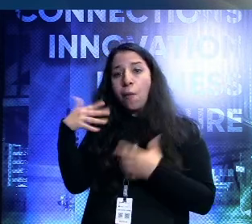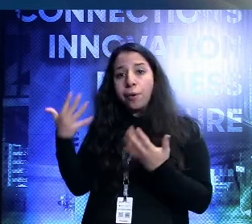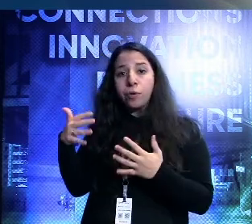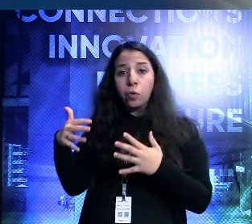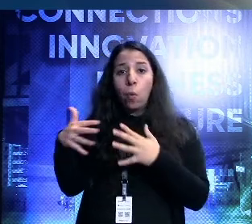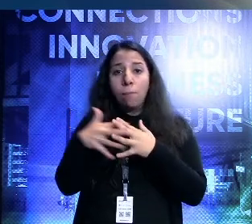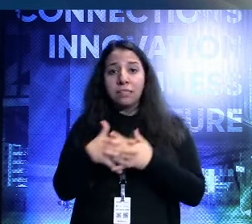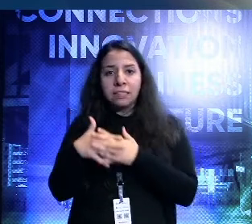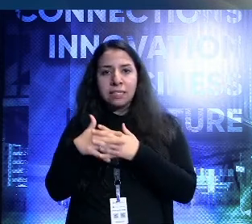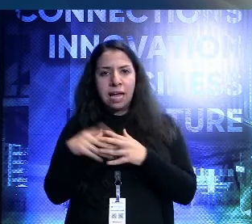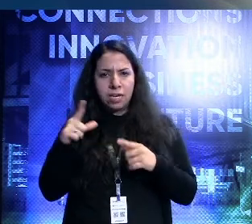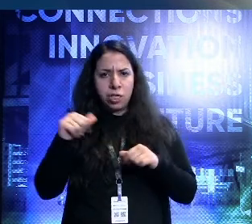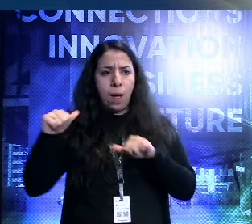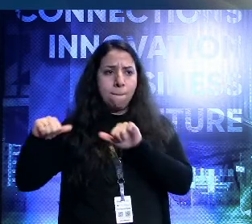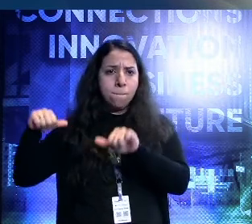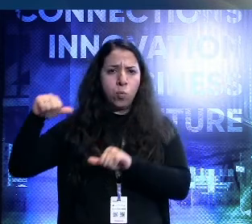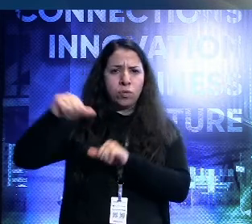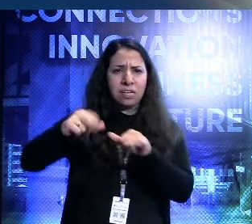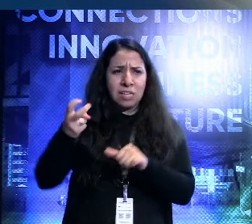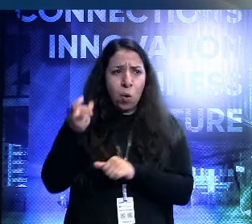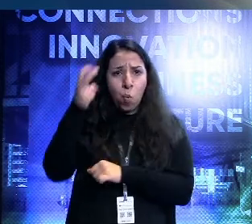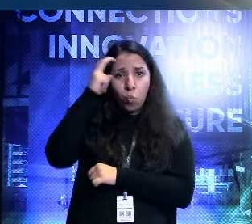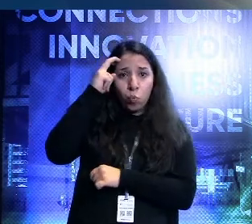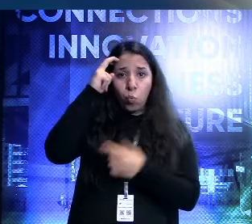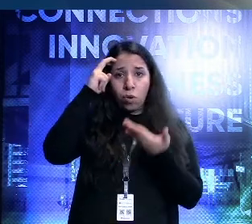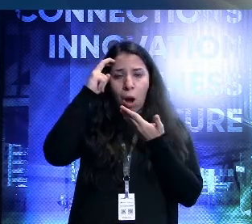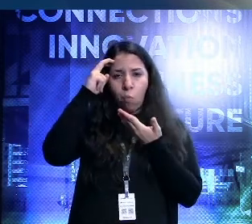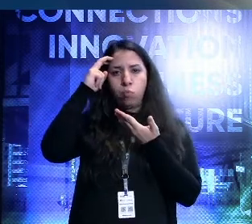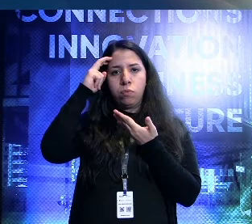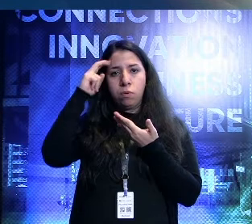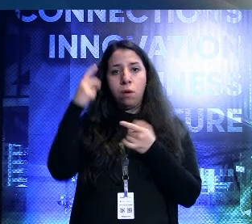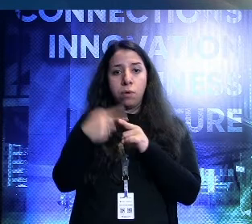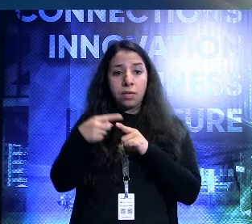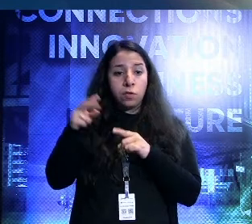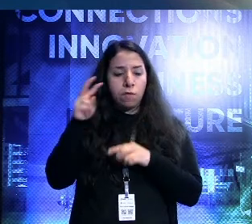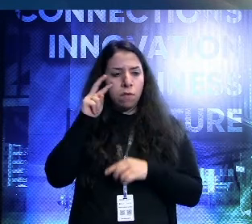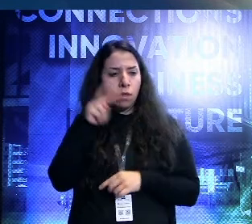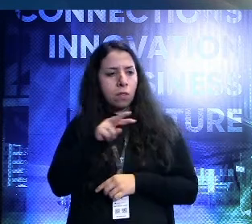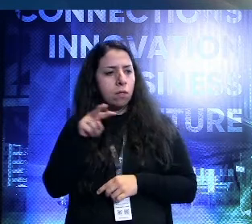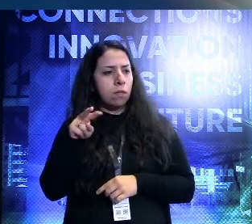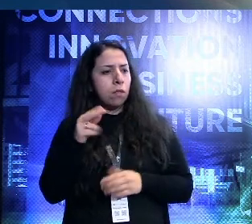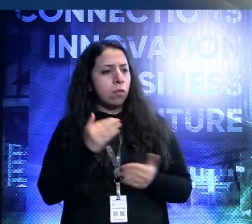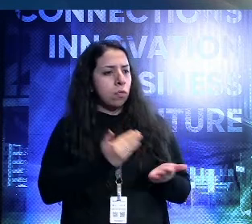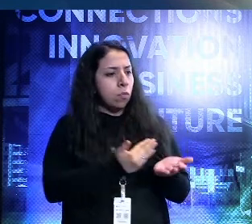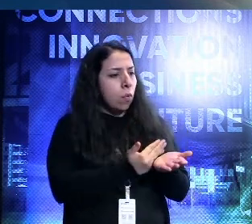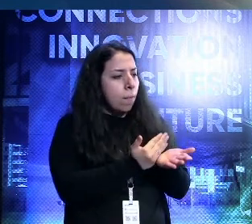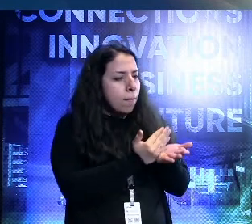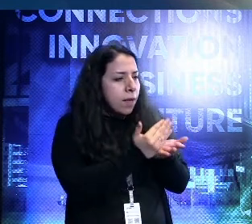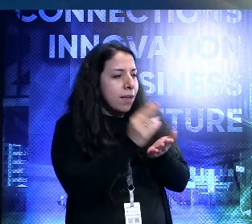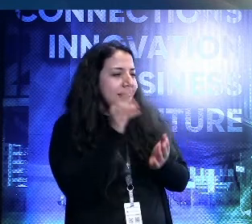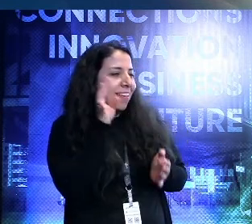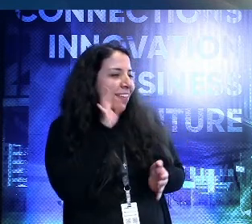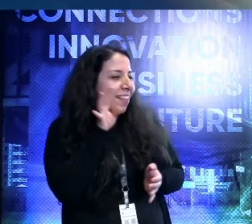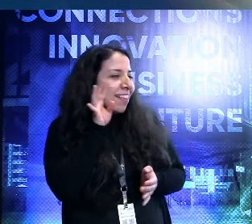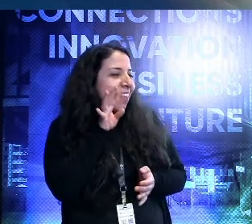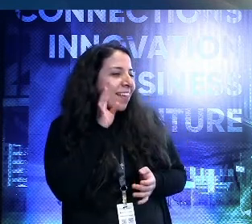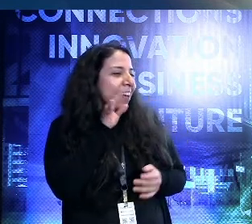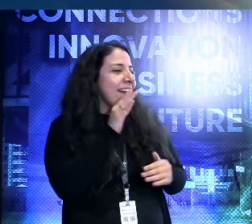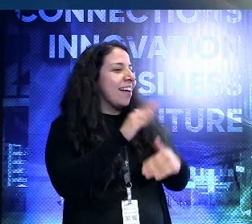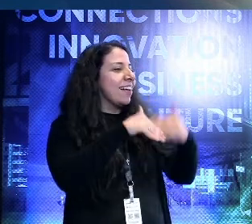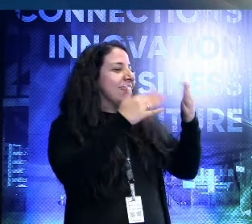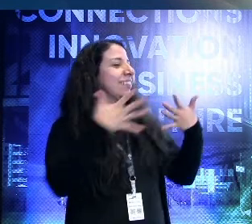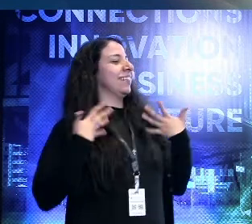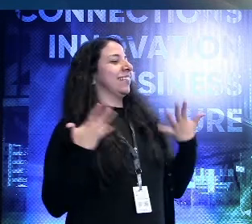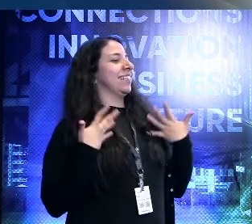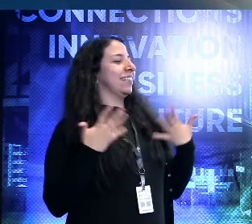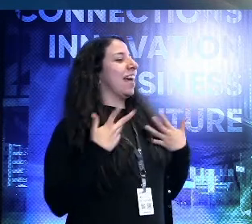fala de mudanças, principalmente mudanças culturais, né? Então, quando a gente olha no começo, ali nos primeiros momentos, é muito bacana, a moral sobe, todo mundo, putz, que legal, a